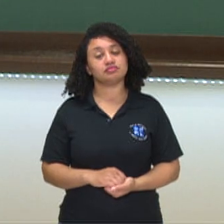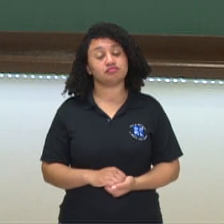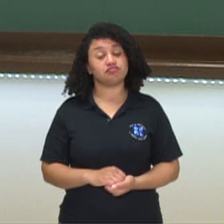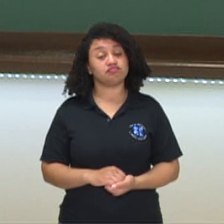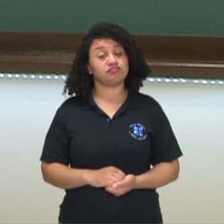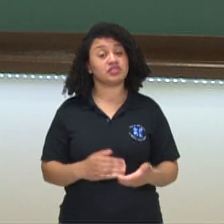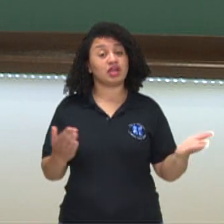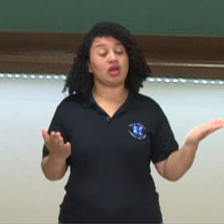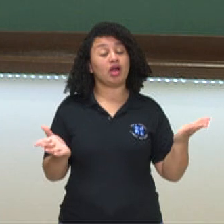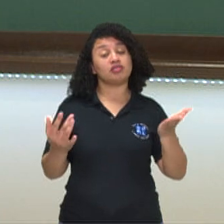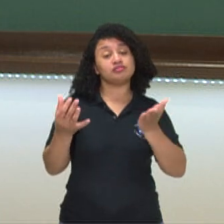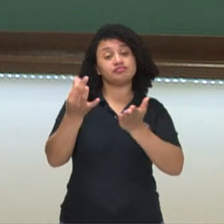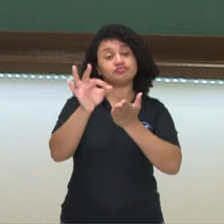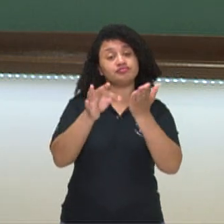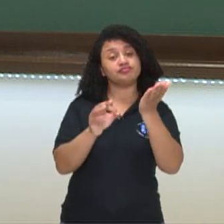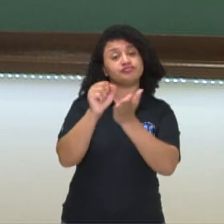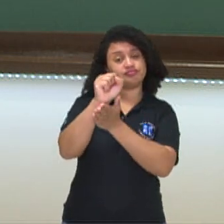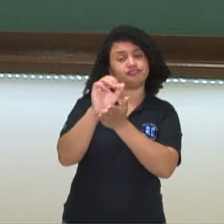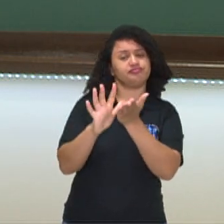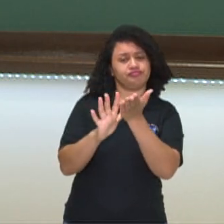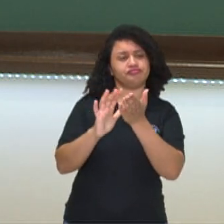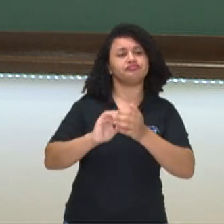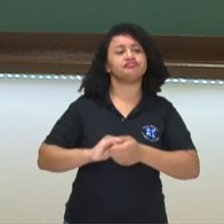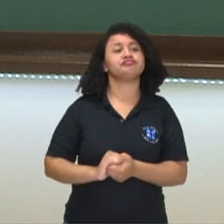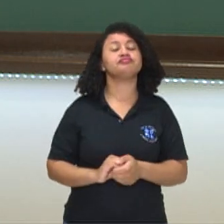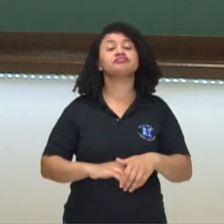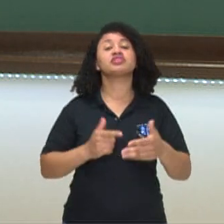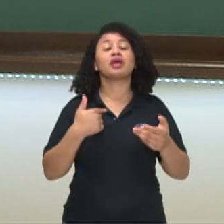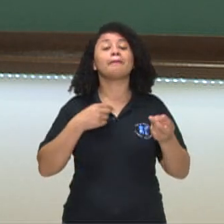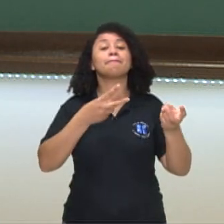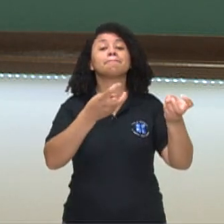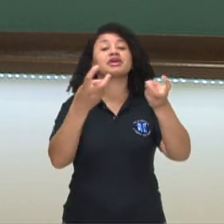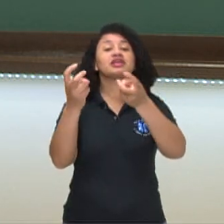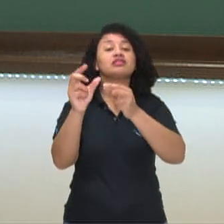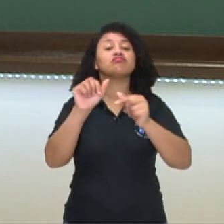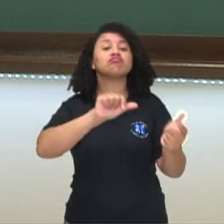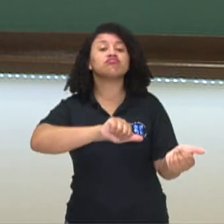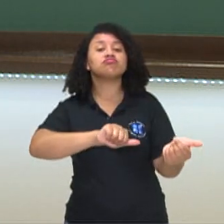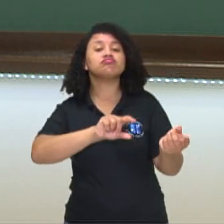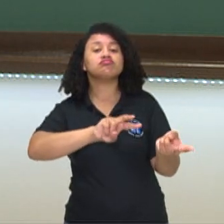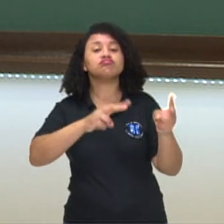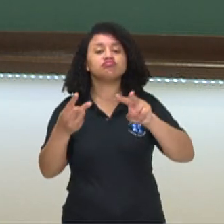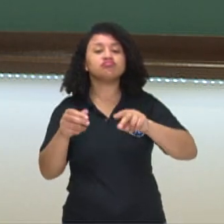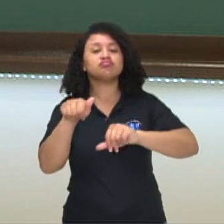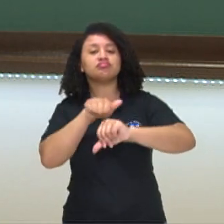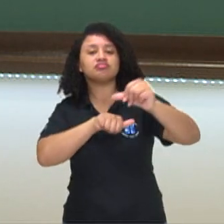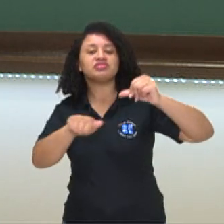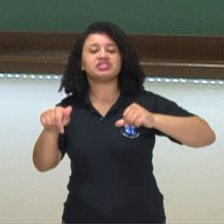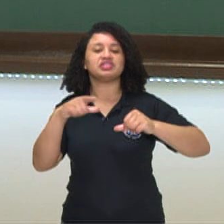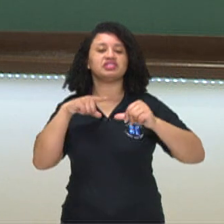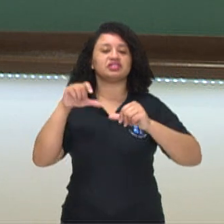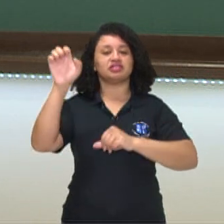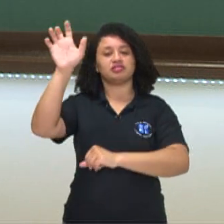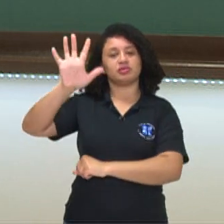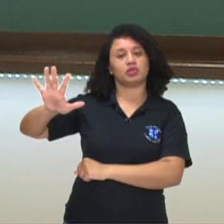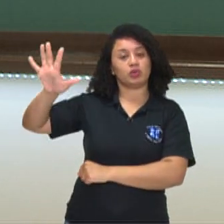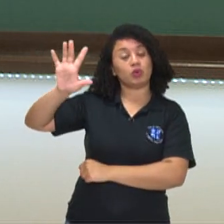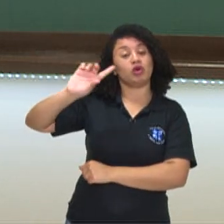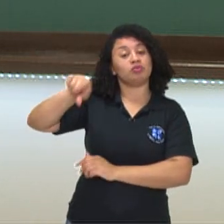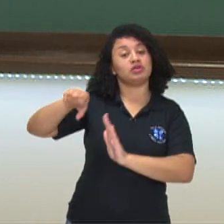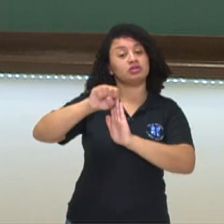Galera, vamos corrigir a nossa atividade, né? Então, identifique as mudanças ocorridas na Europa a partir